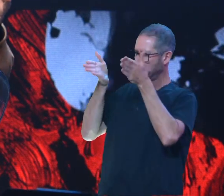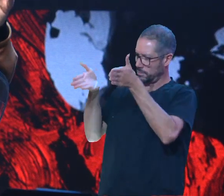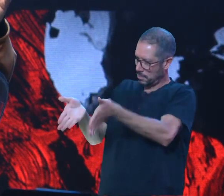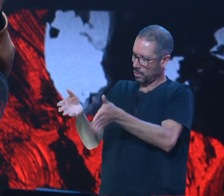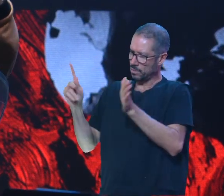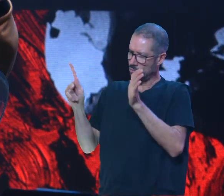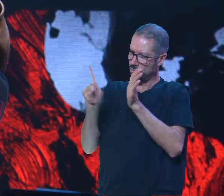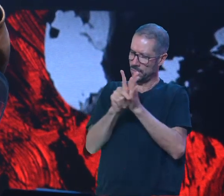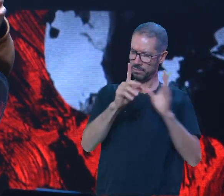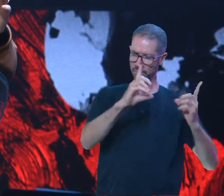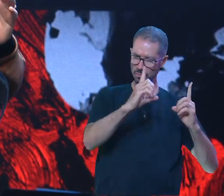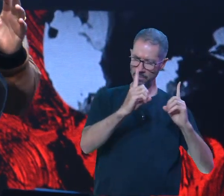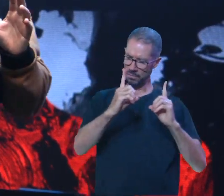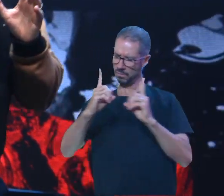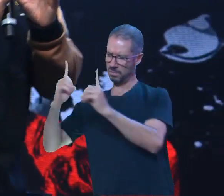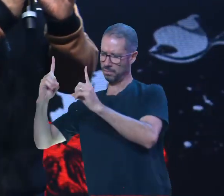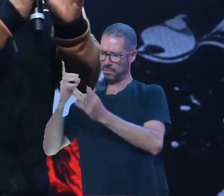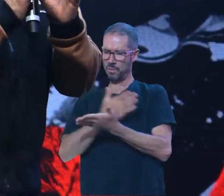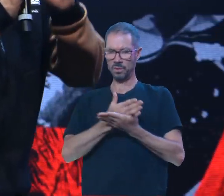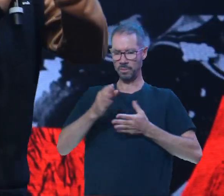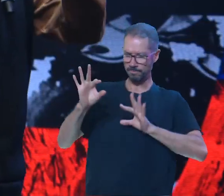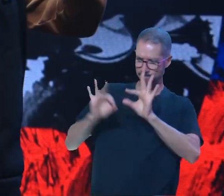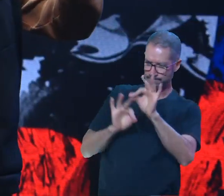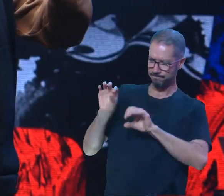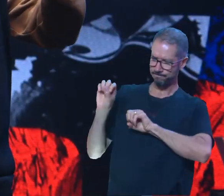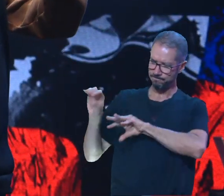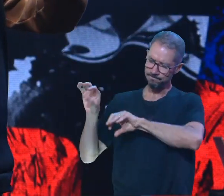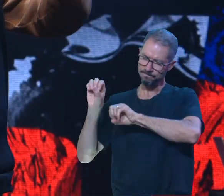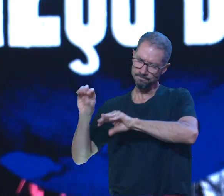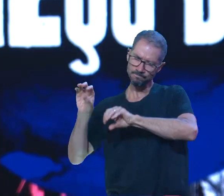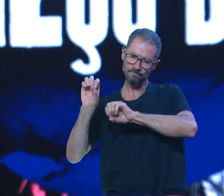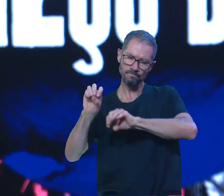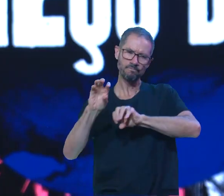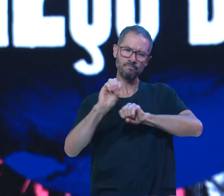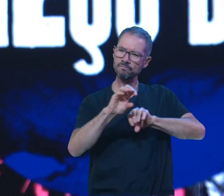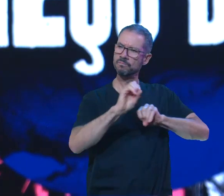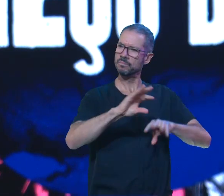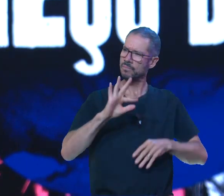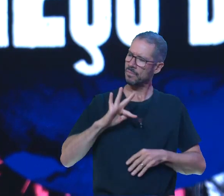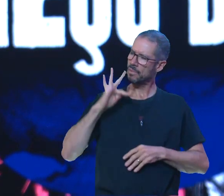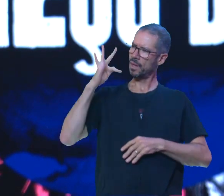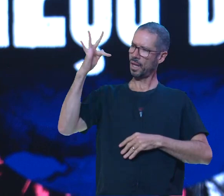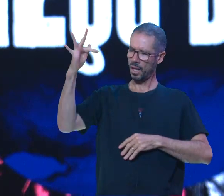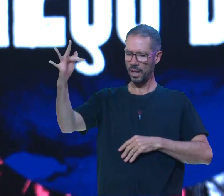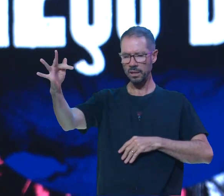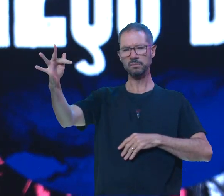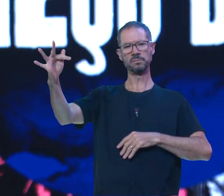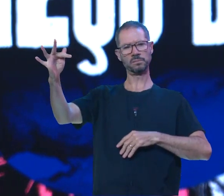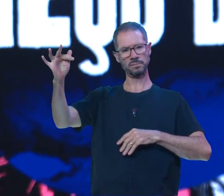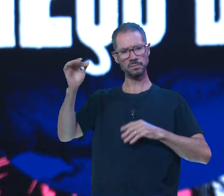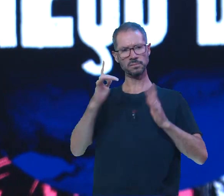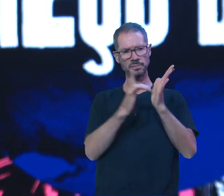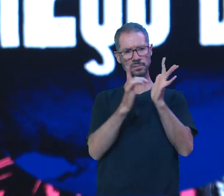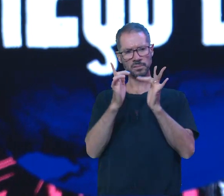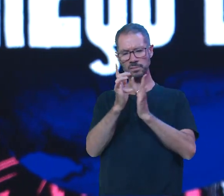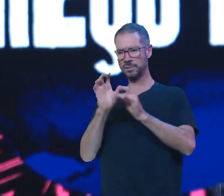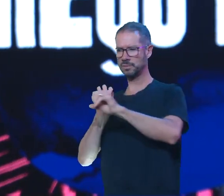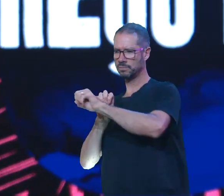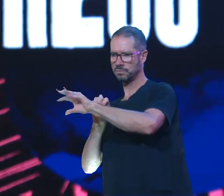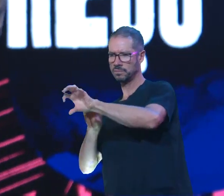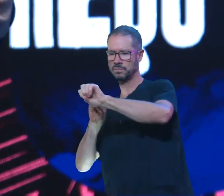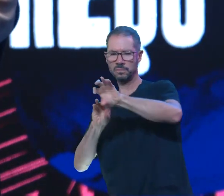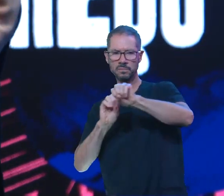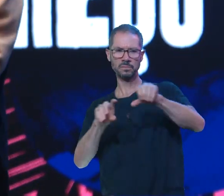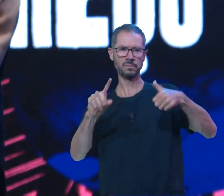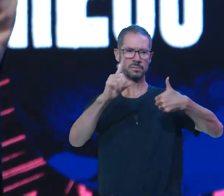próprios discípulos, para começar a prepará-los para aquilo que ainda haveria de vir. E ele começa a ensinar sobre,